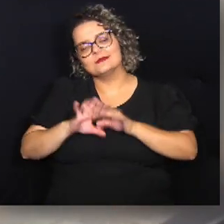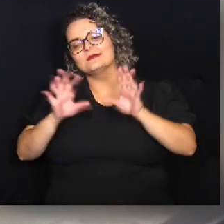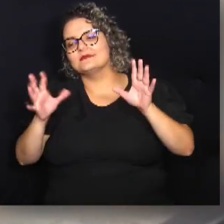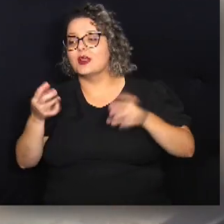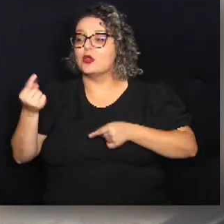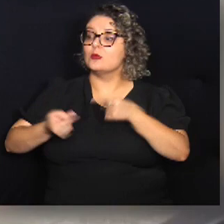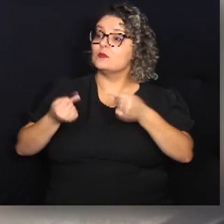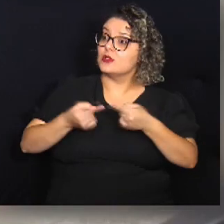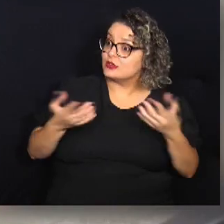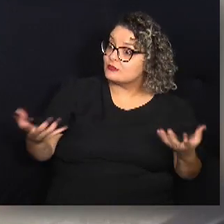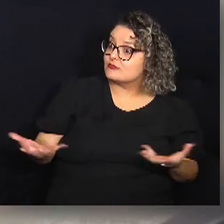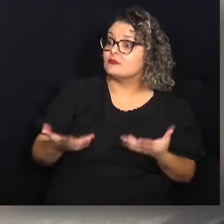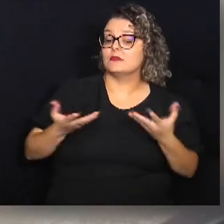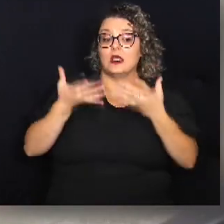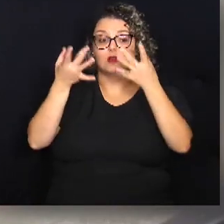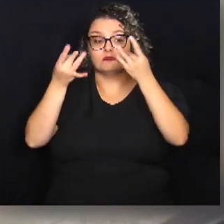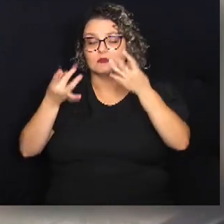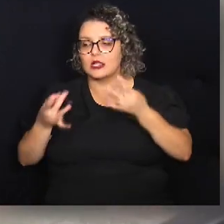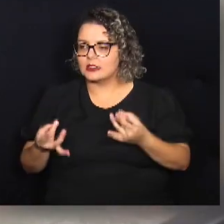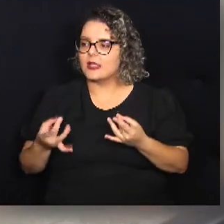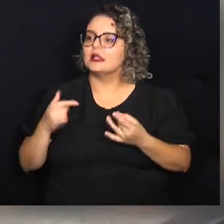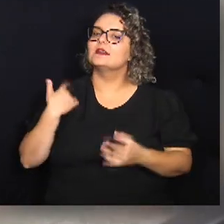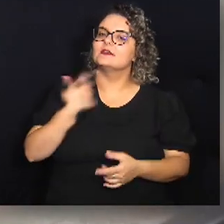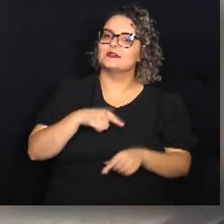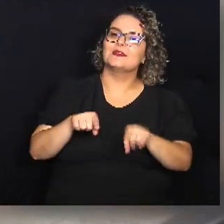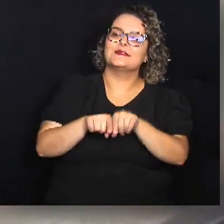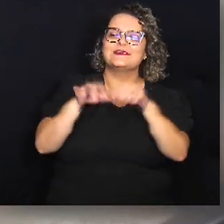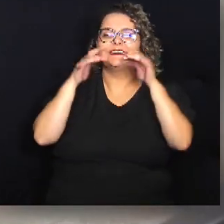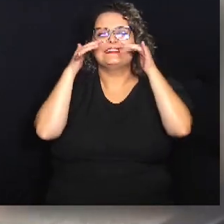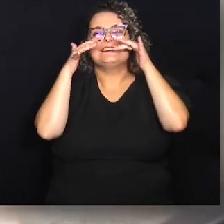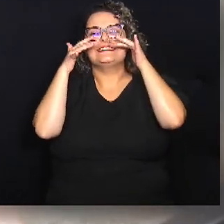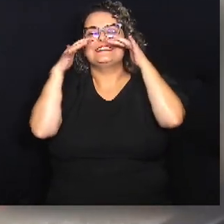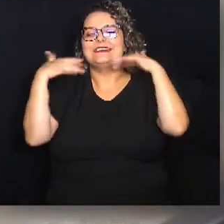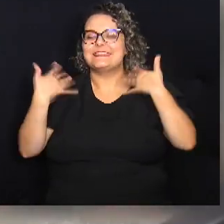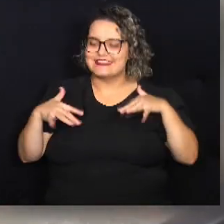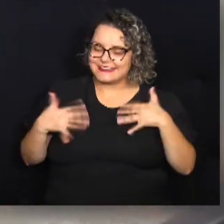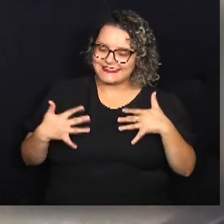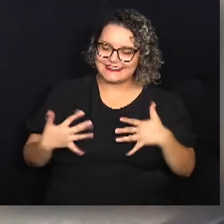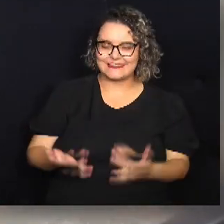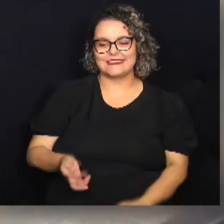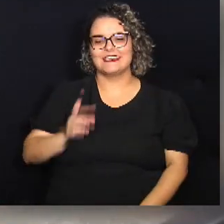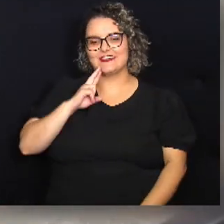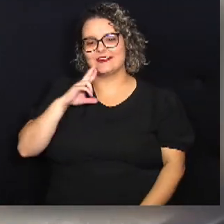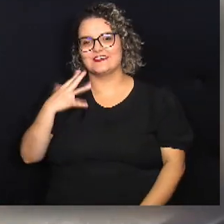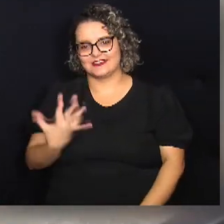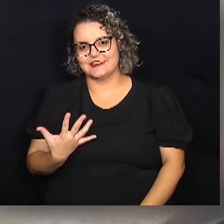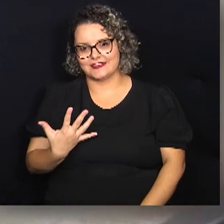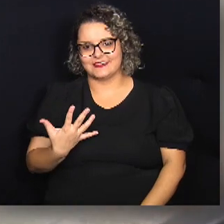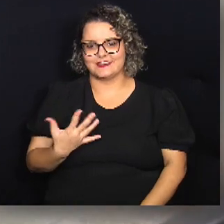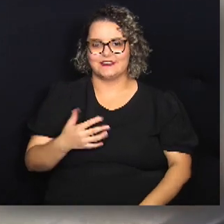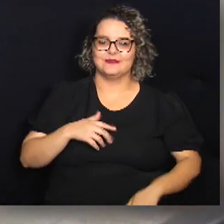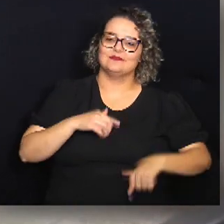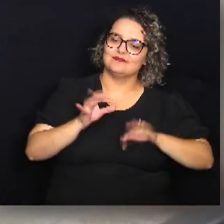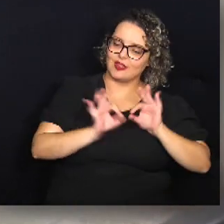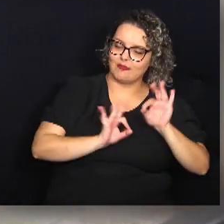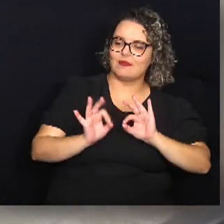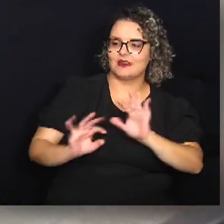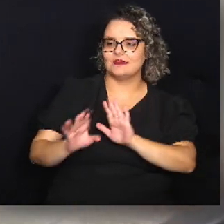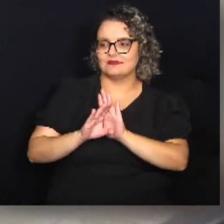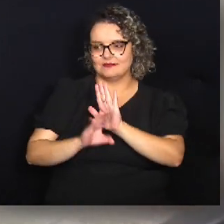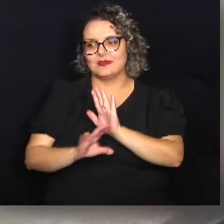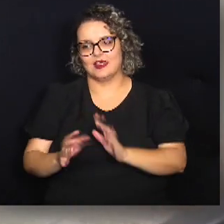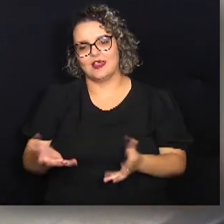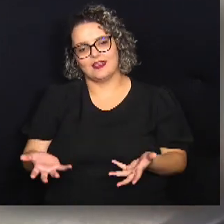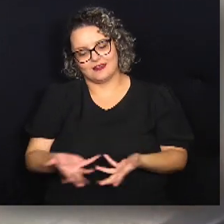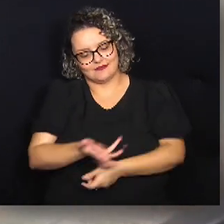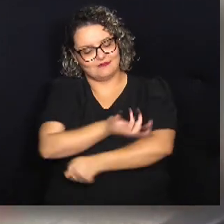ficando mais rico. Então a gente também brilha o olhar, né, de ver os resultados assim do programa. É realmente emocionante, a gente